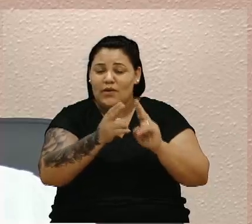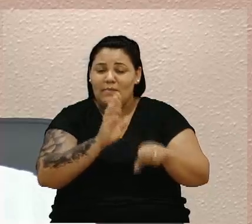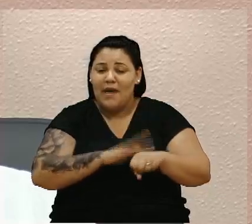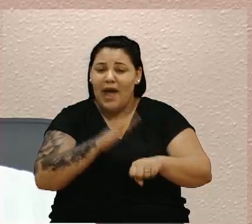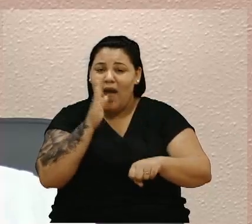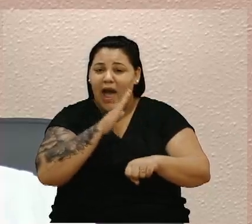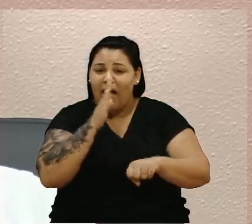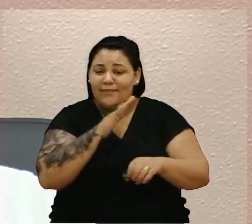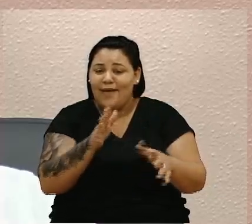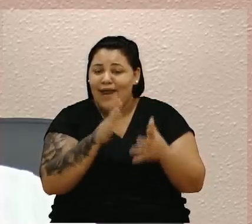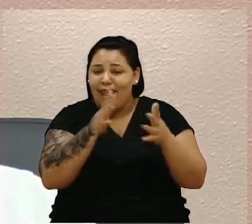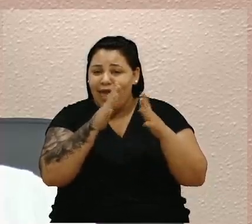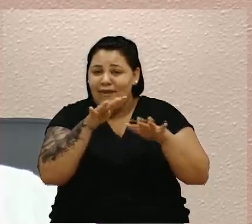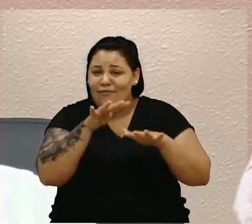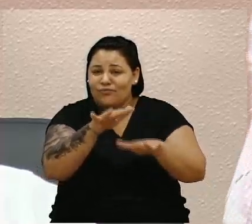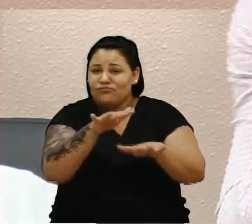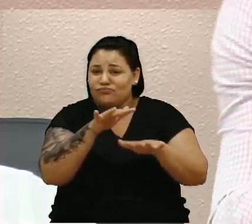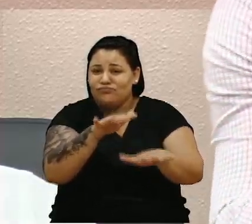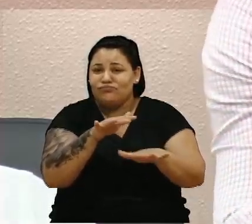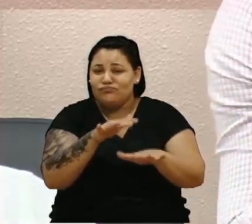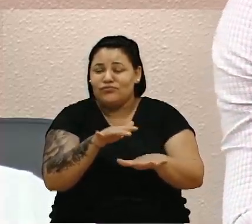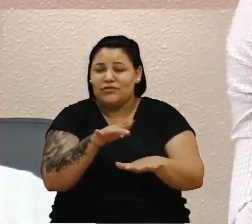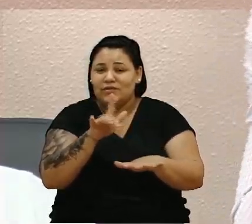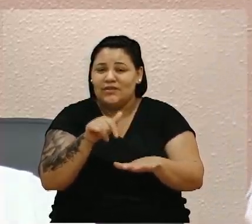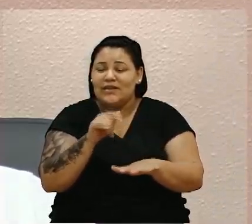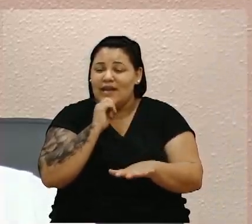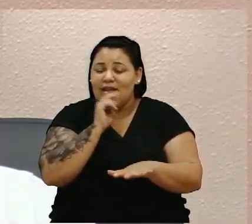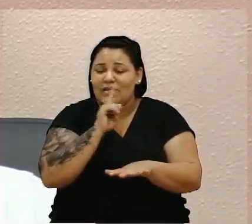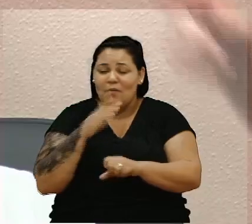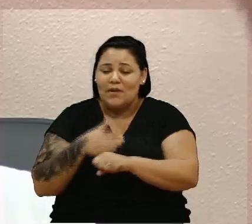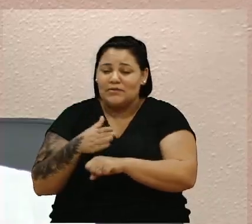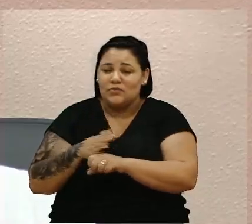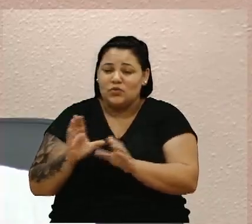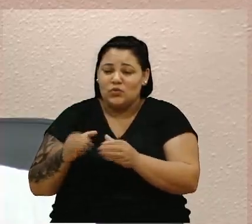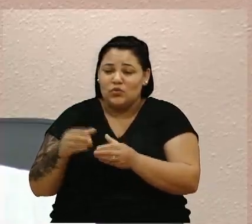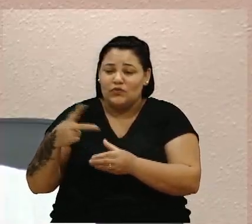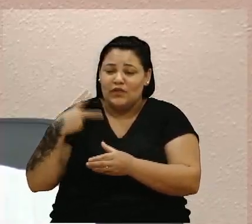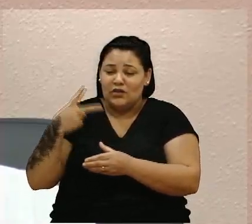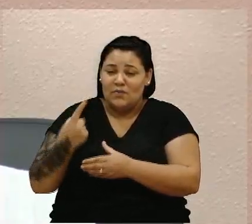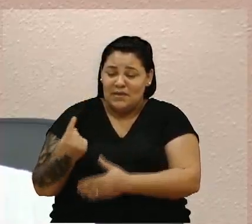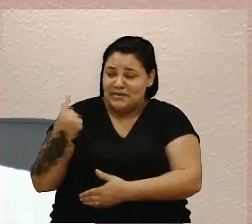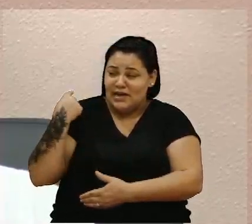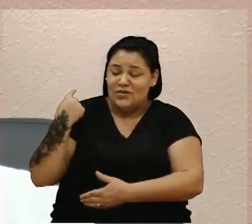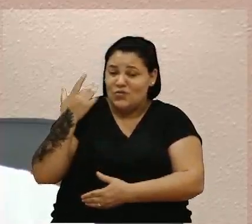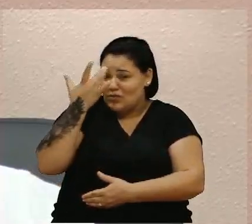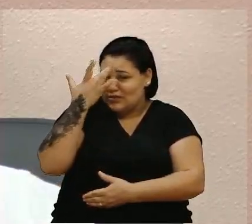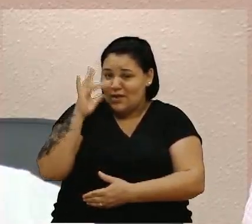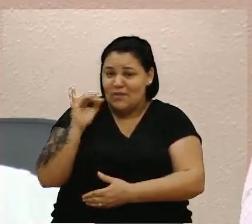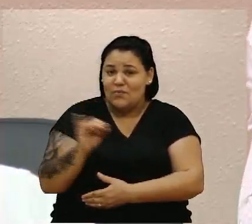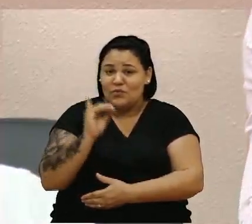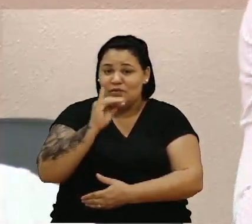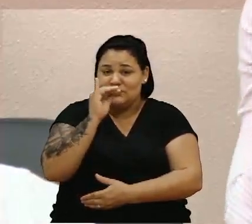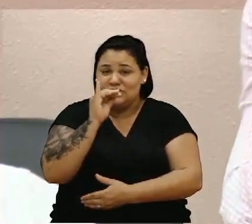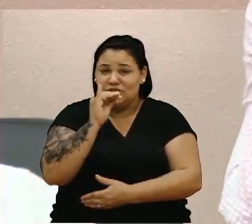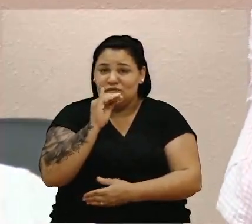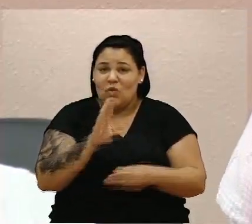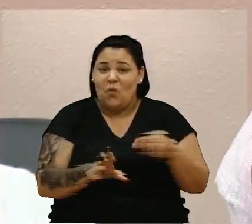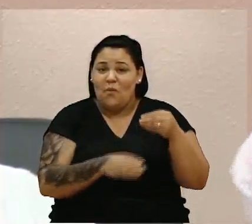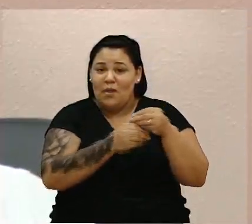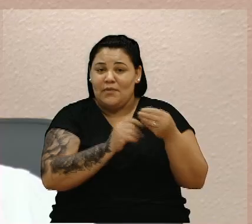o transporte coletivo. E quem não pegou na legislatura passada não sabe a importância de um subsídio, onde a Avisat